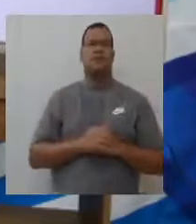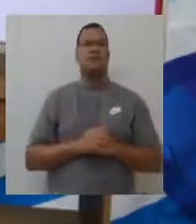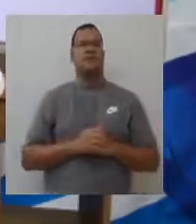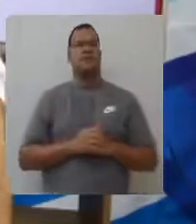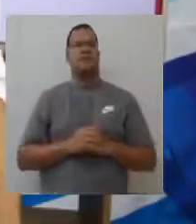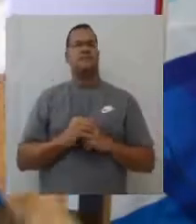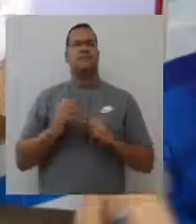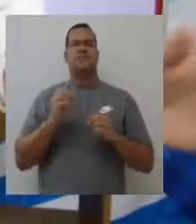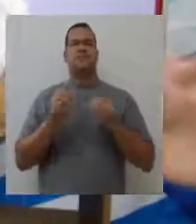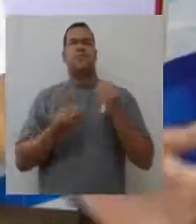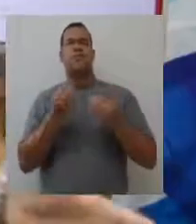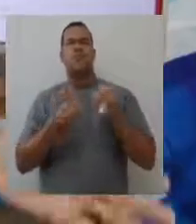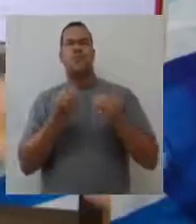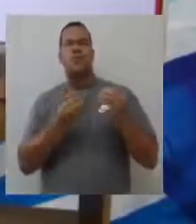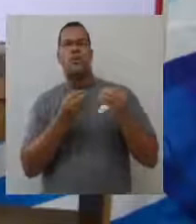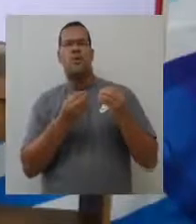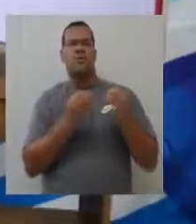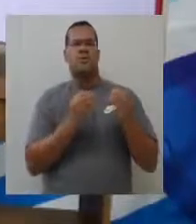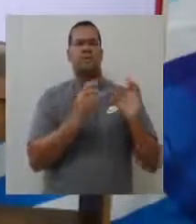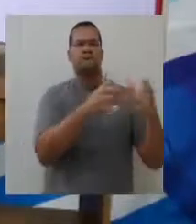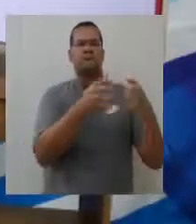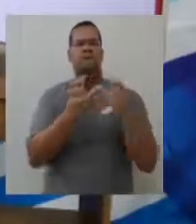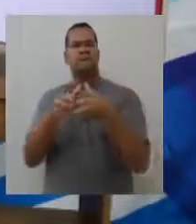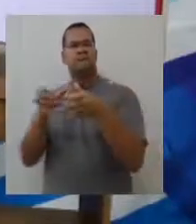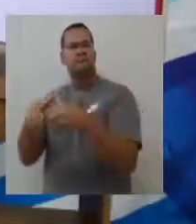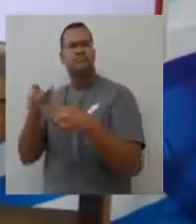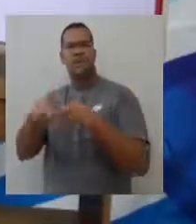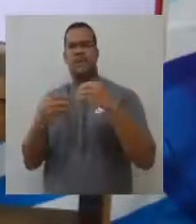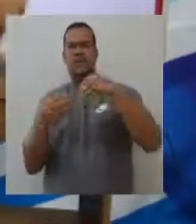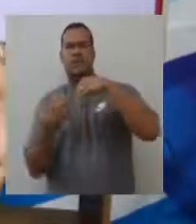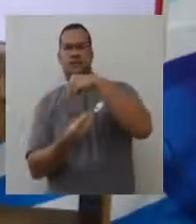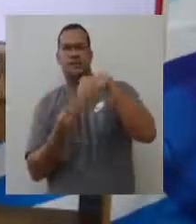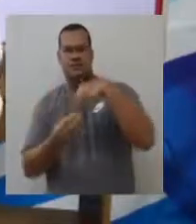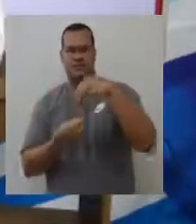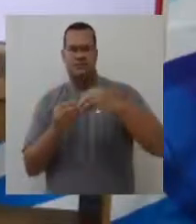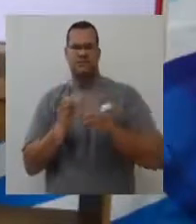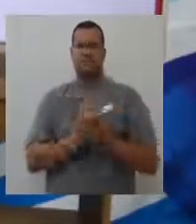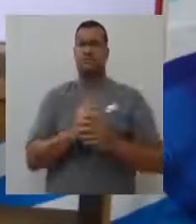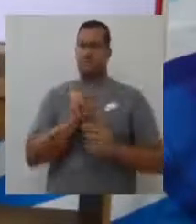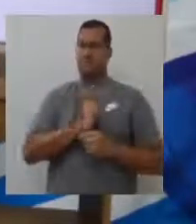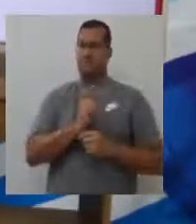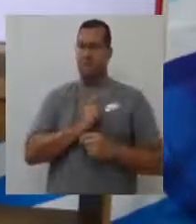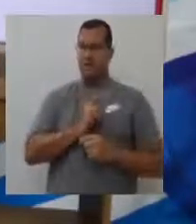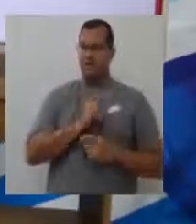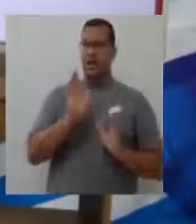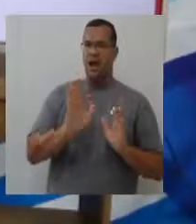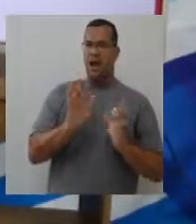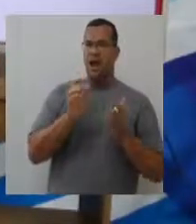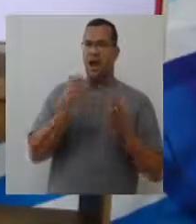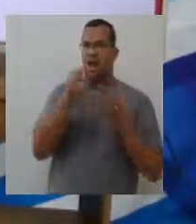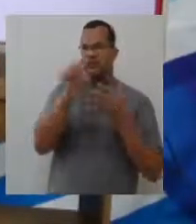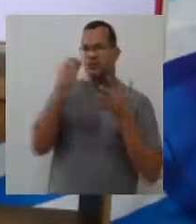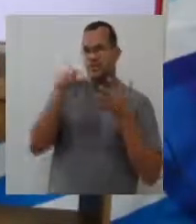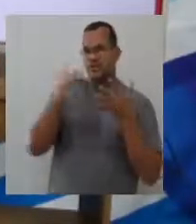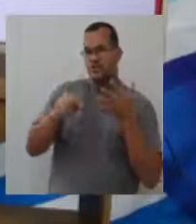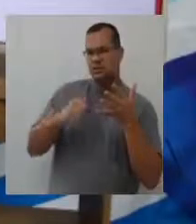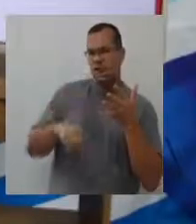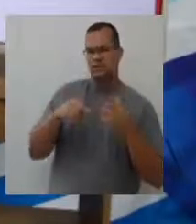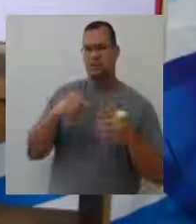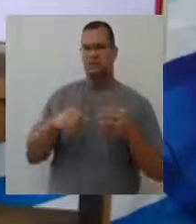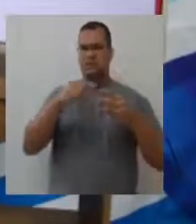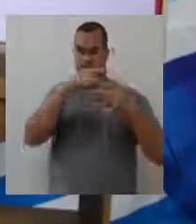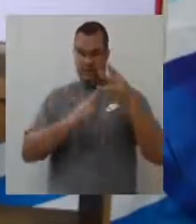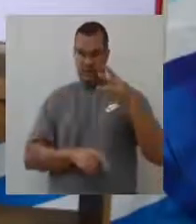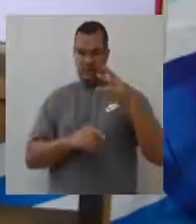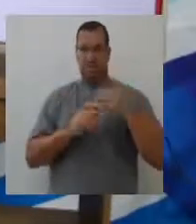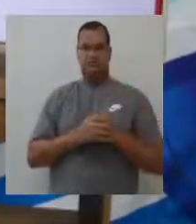Classificação das soluções. Como é que as soluções se classificam? Existem critérios, tá? Existem os 3